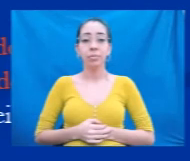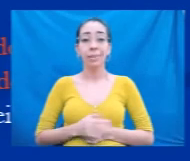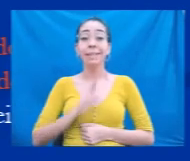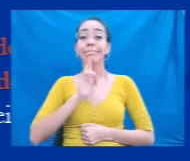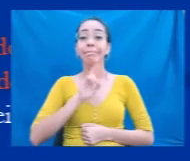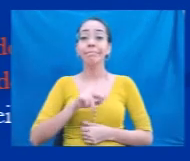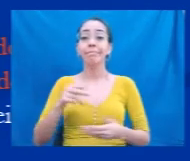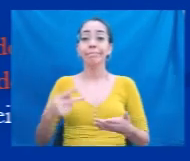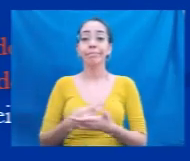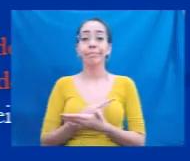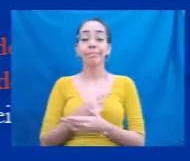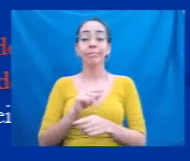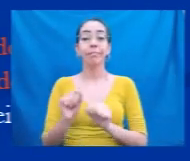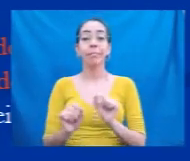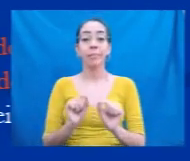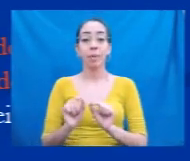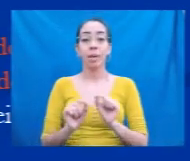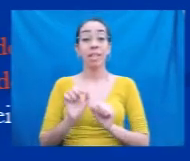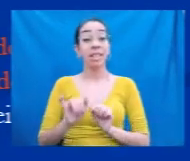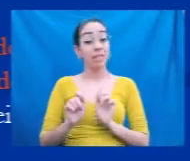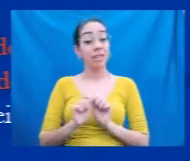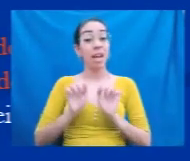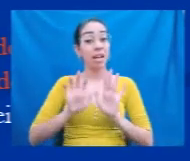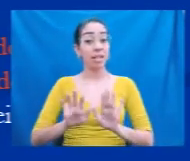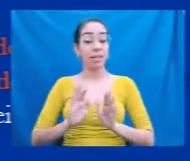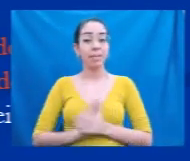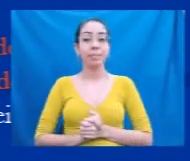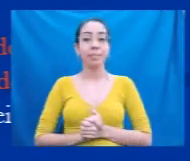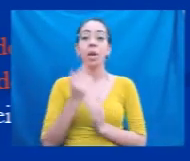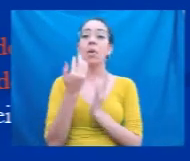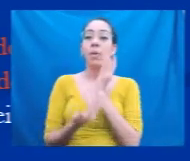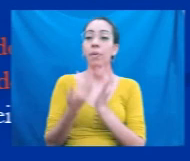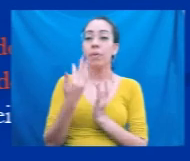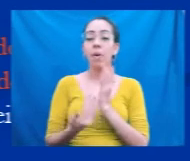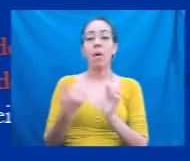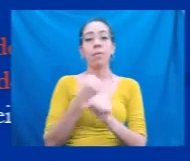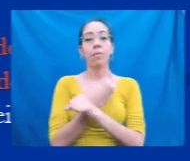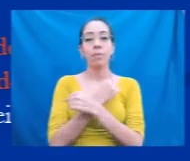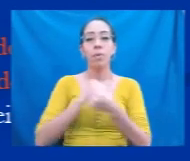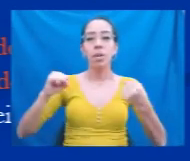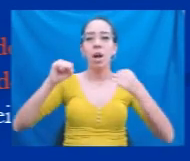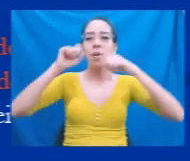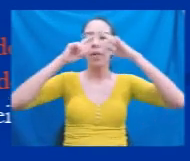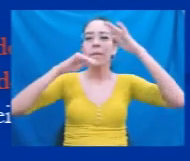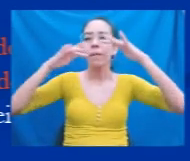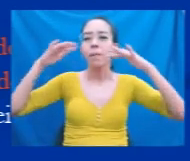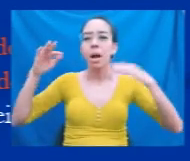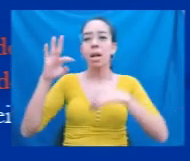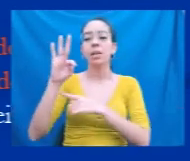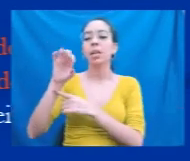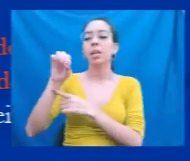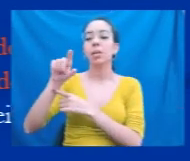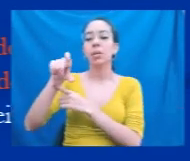qual o resultado que pode ocorrer desse tipo aí de critério? Tá? Então, incêndios, explosões, fumaça